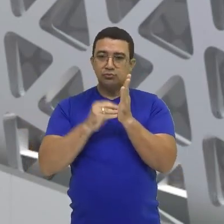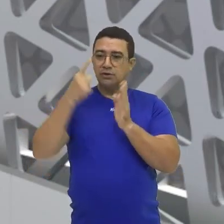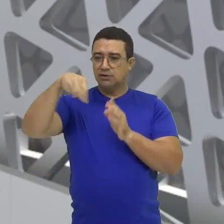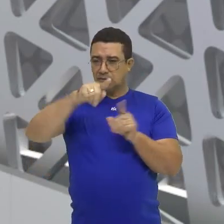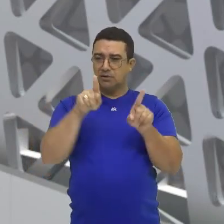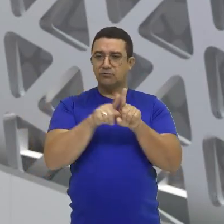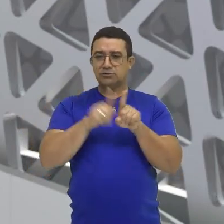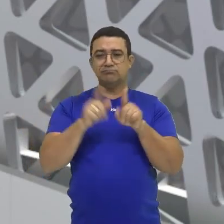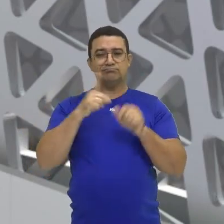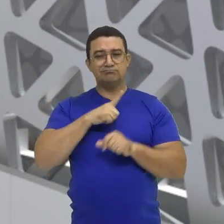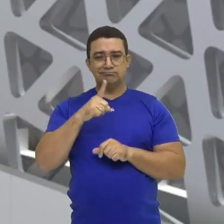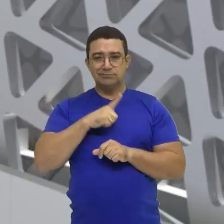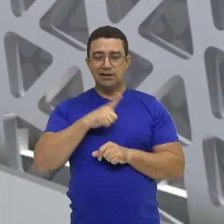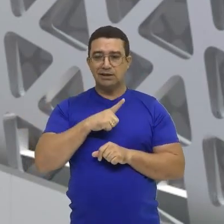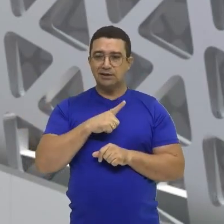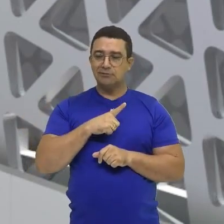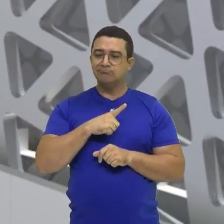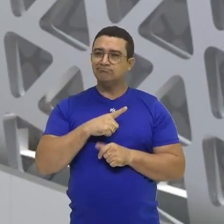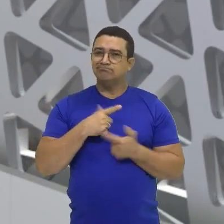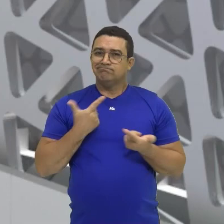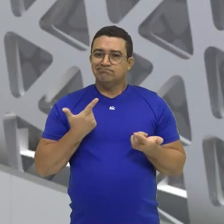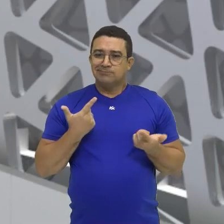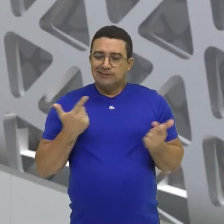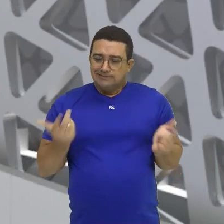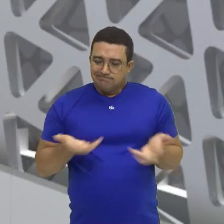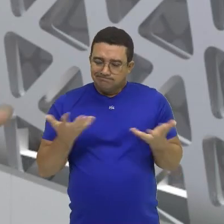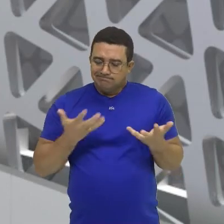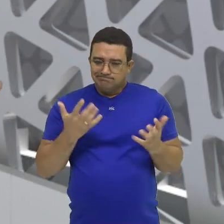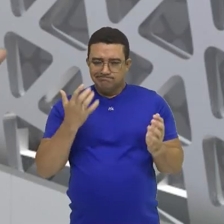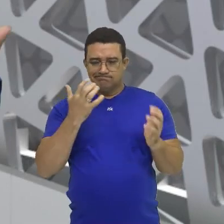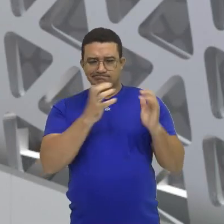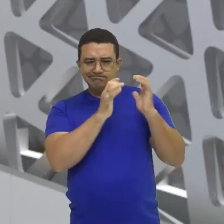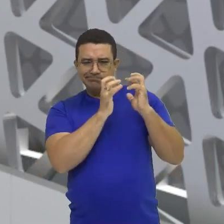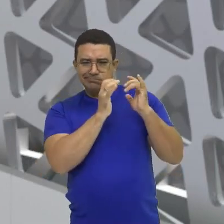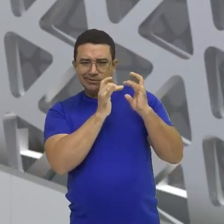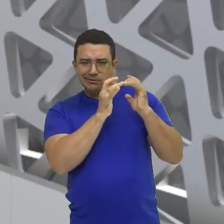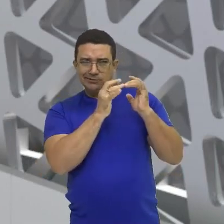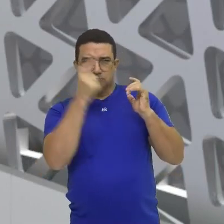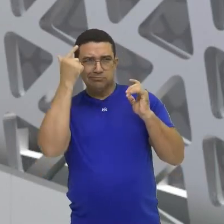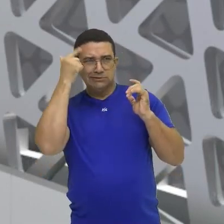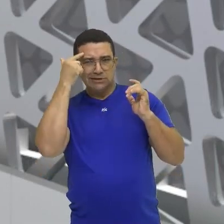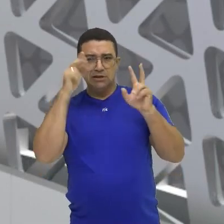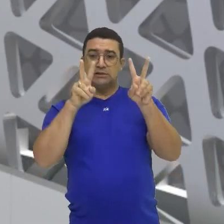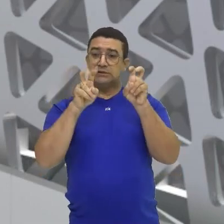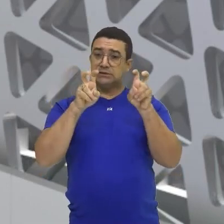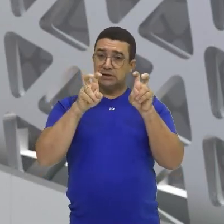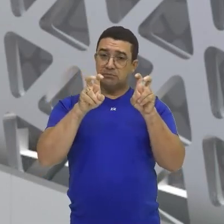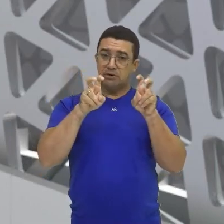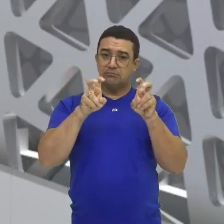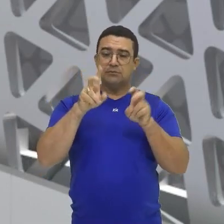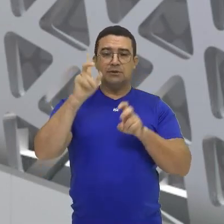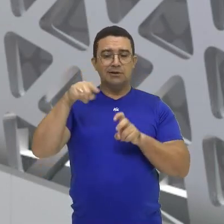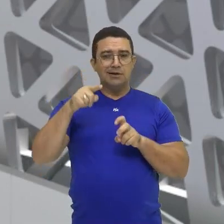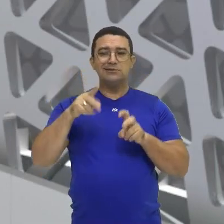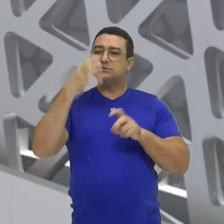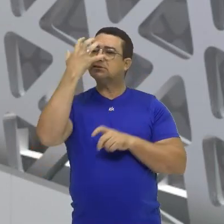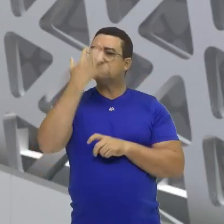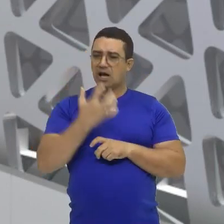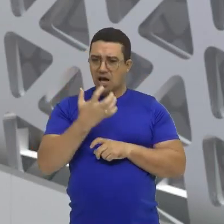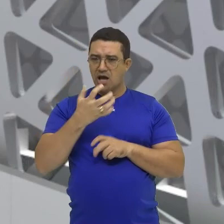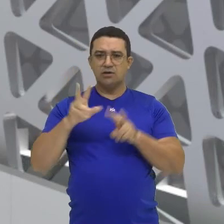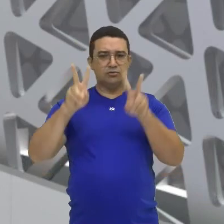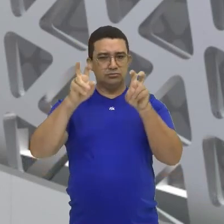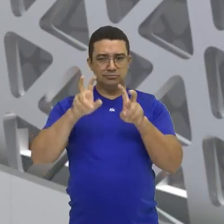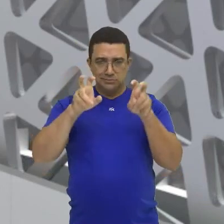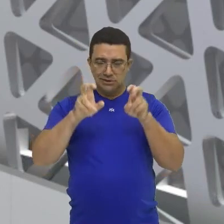tenha despertado para analisar, para refletir sobre esse assunto, que é uma questão muito séria, é